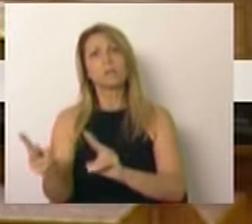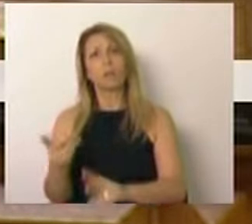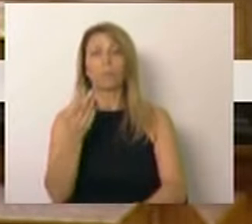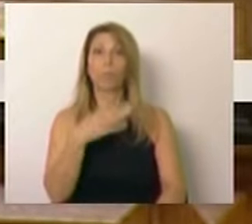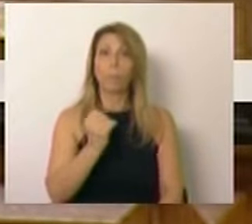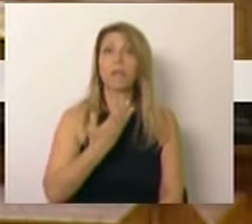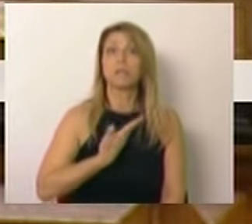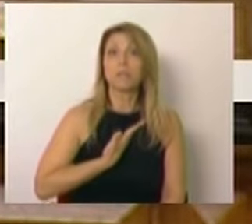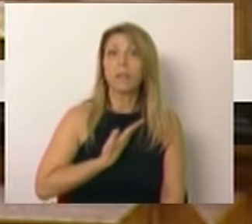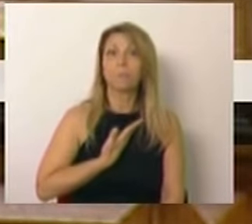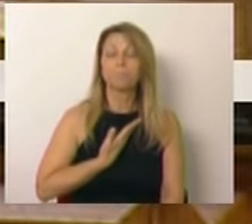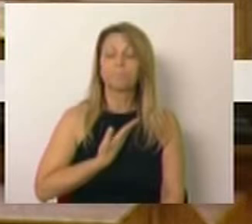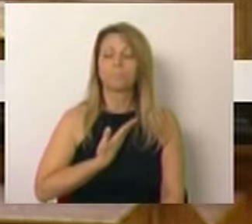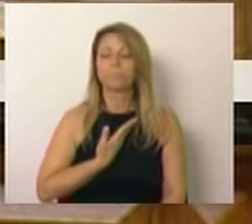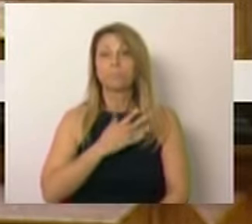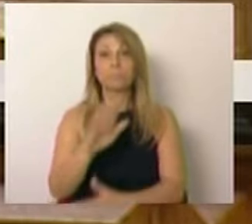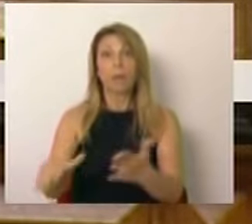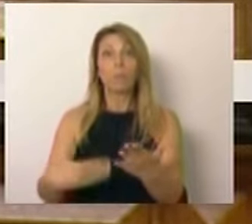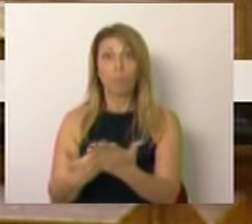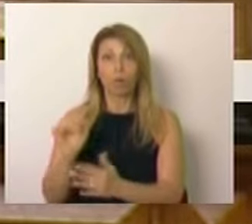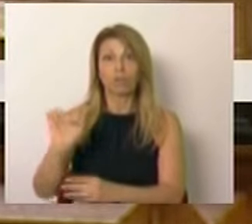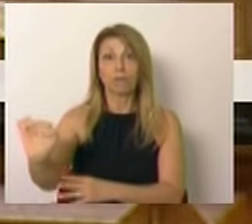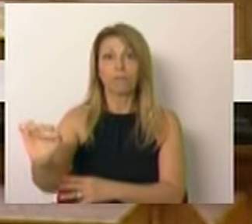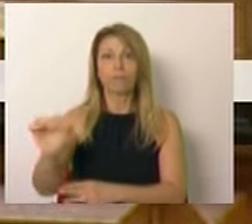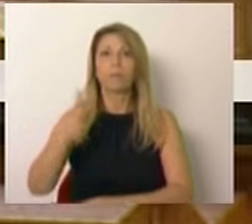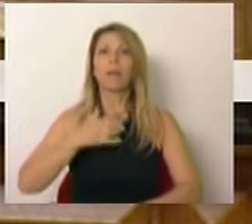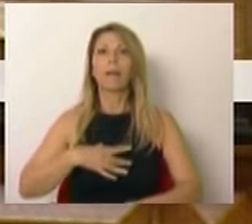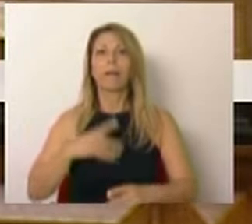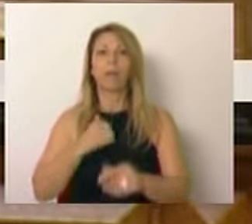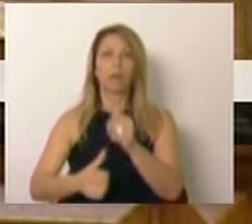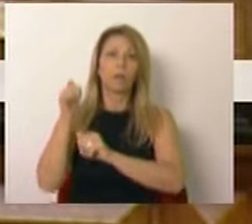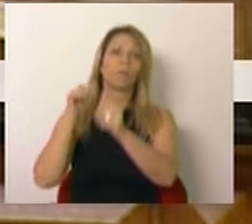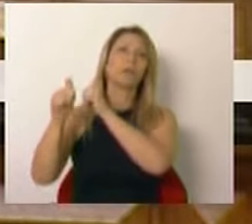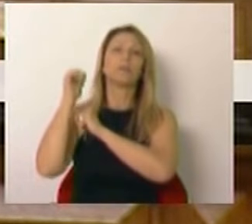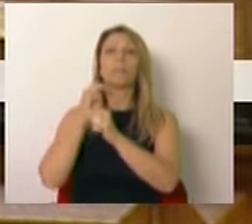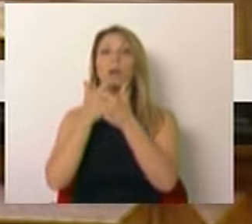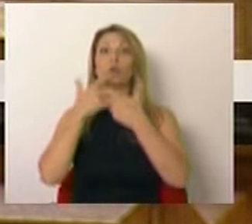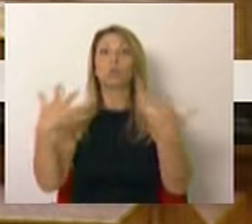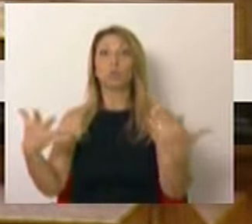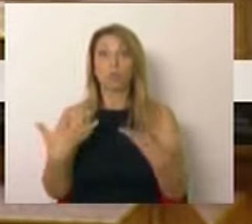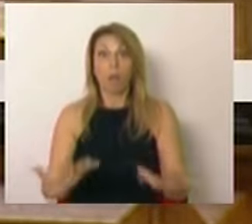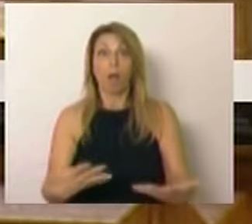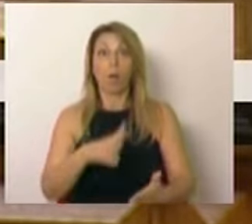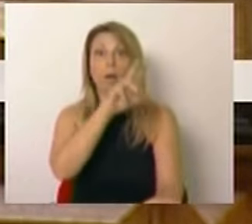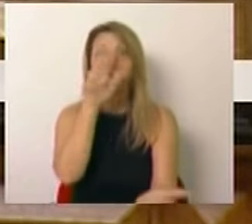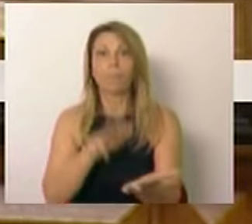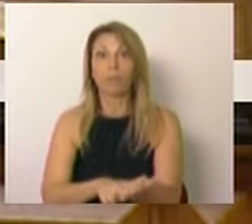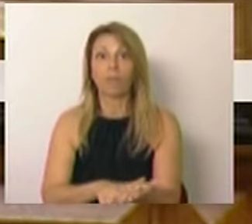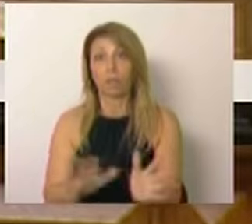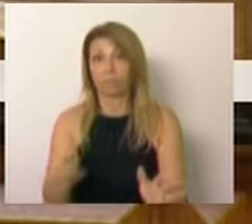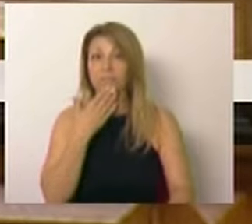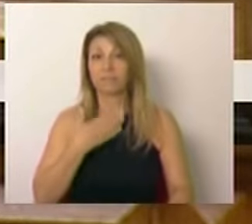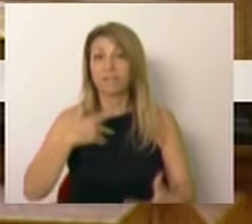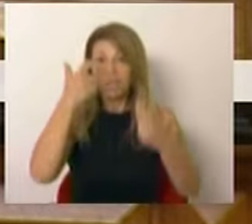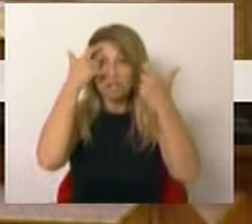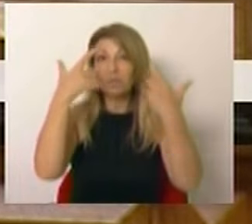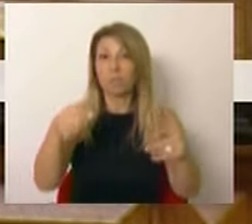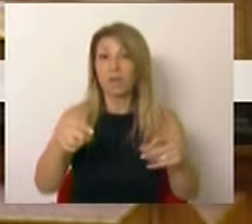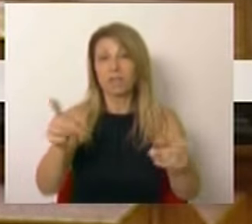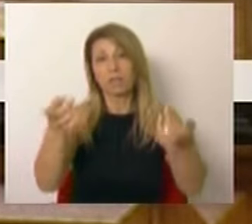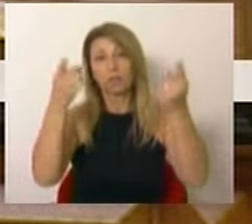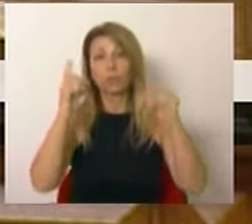PSD, nas suas propostas, pretende reverter tudo aquilo que foi aprovado. Nada disso nos surpreende, tendo em